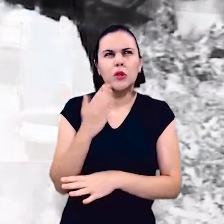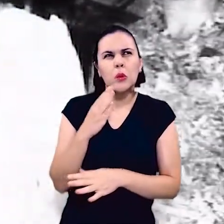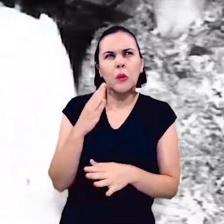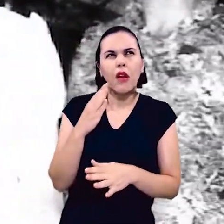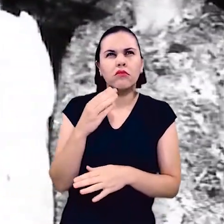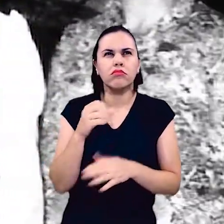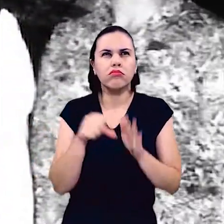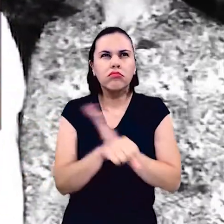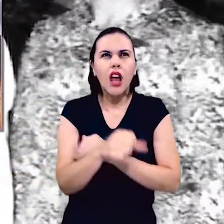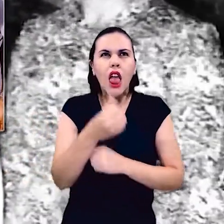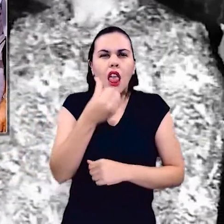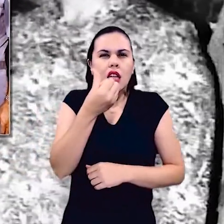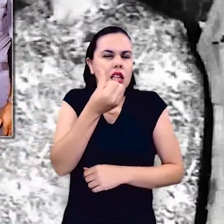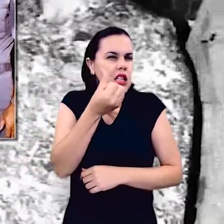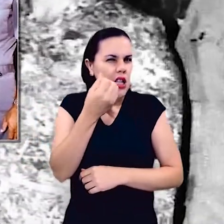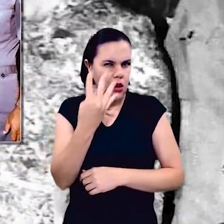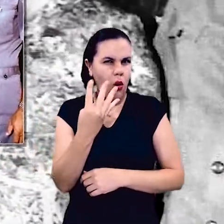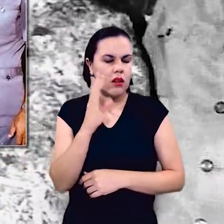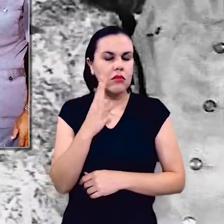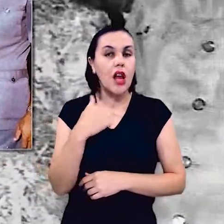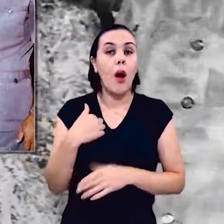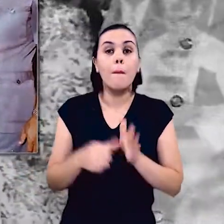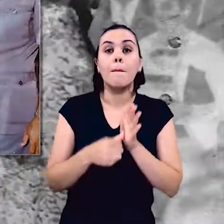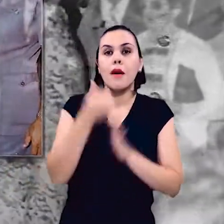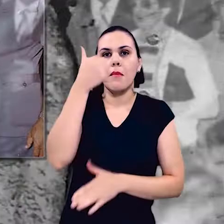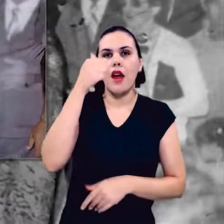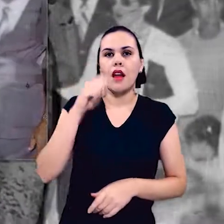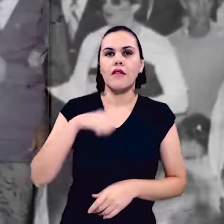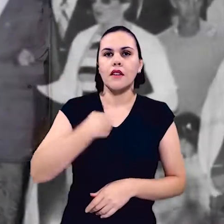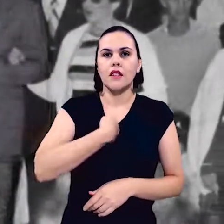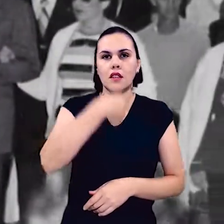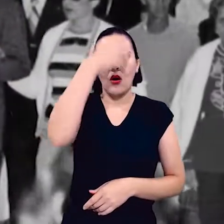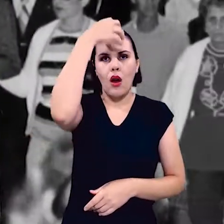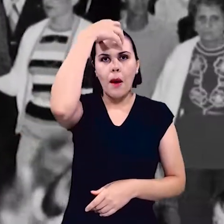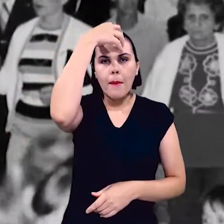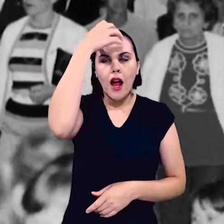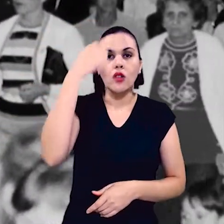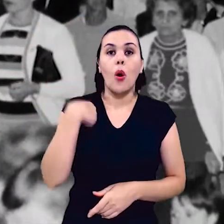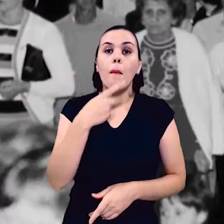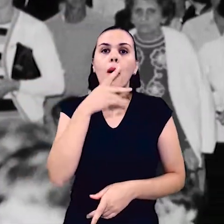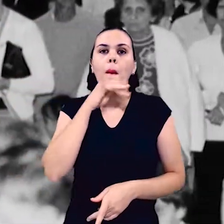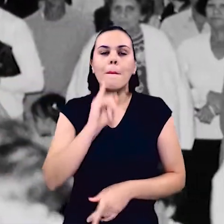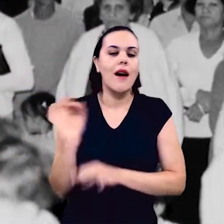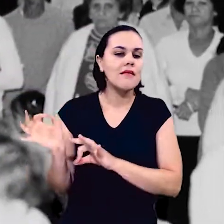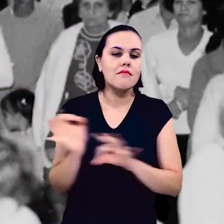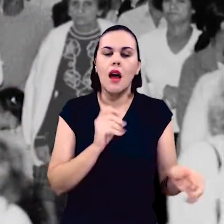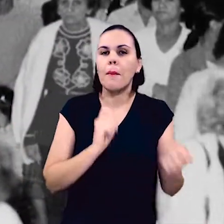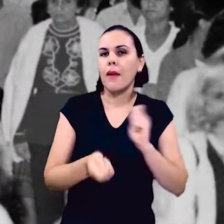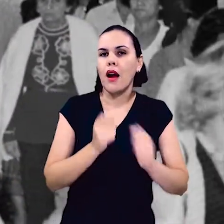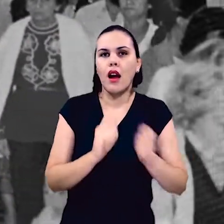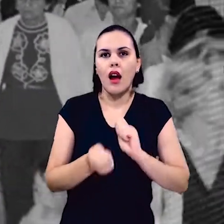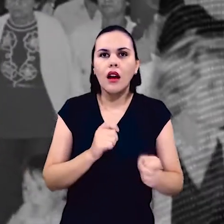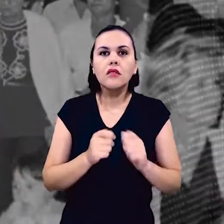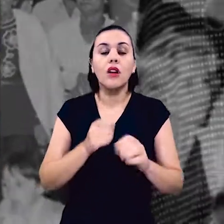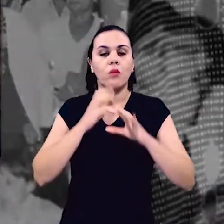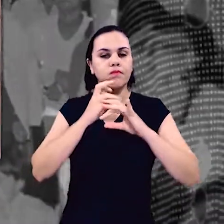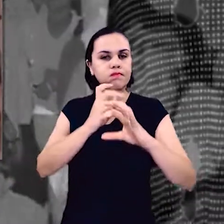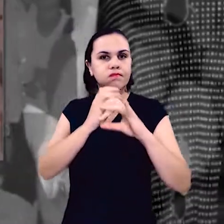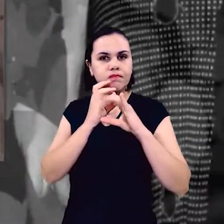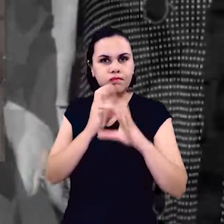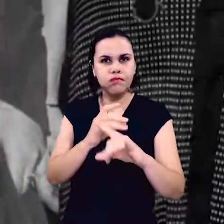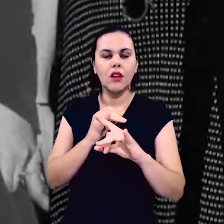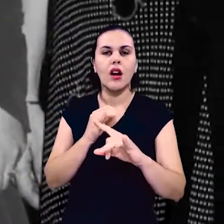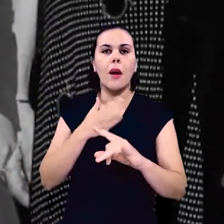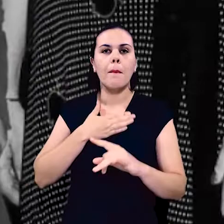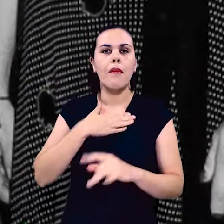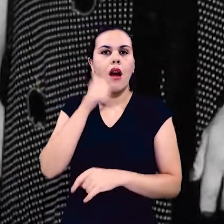11 anos, foi 64, foi a primeira vez que eu fui imperador, né? E meu pai sempre tocou na banda,